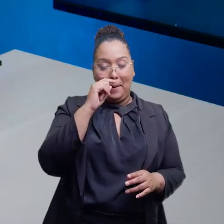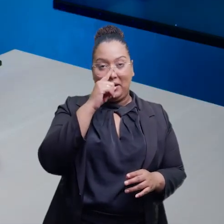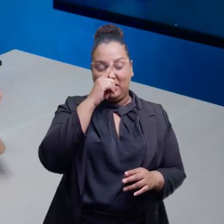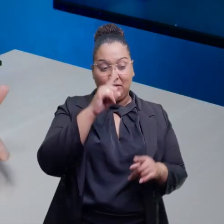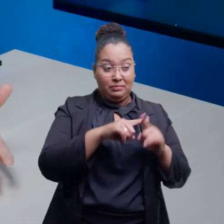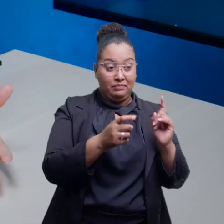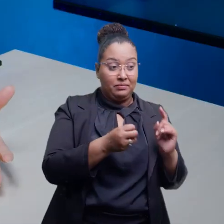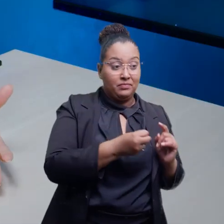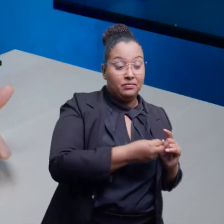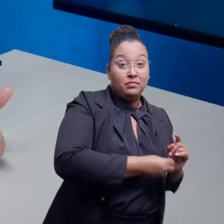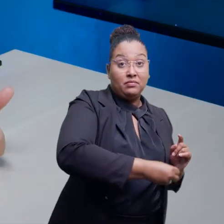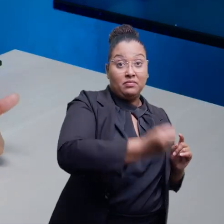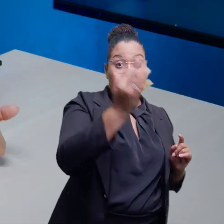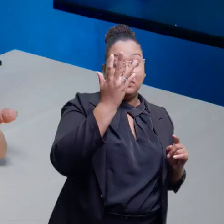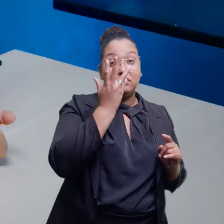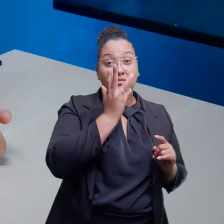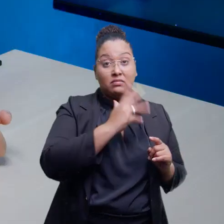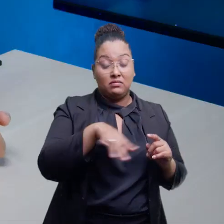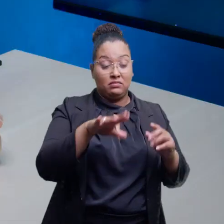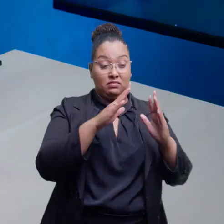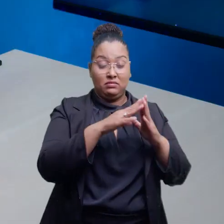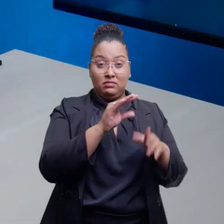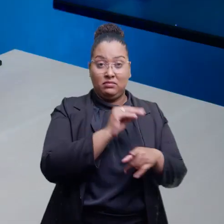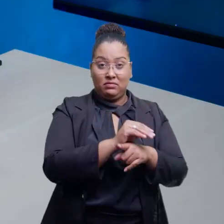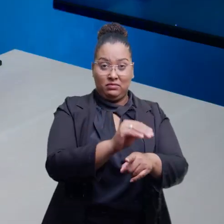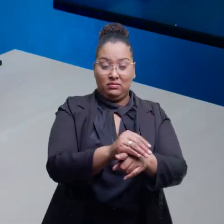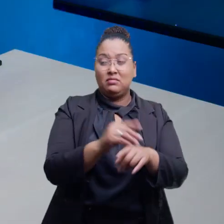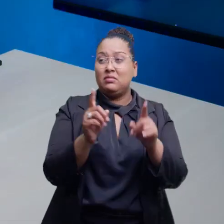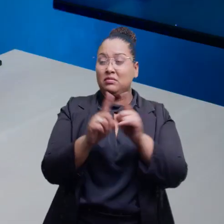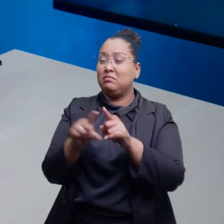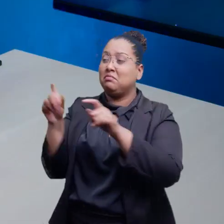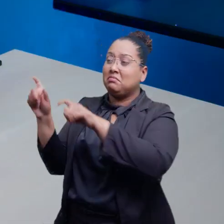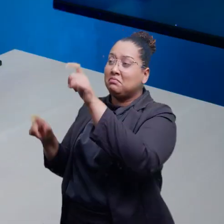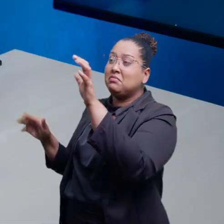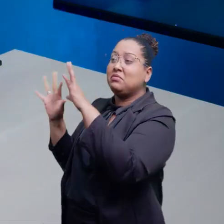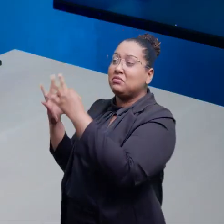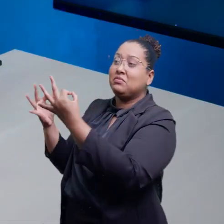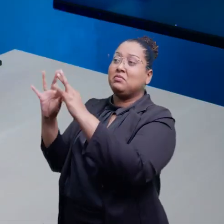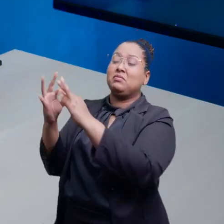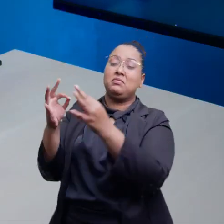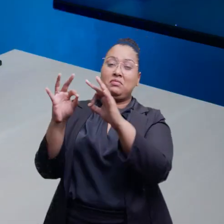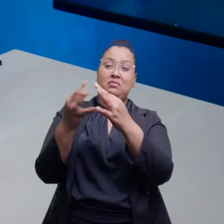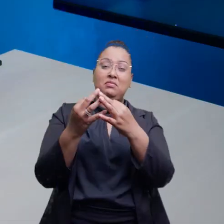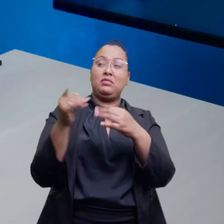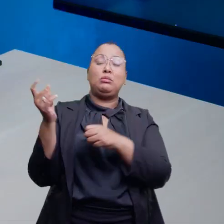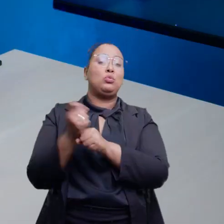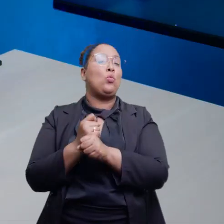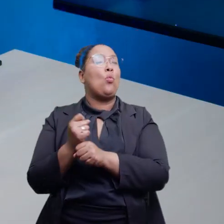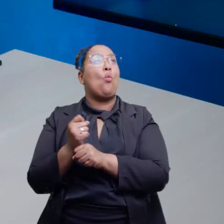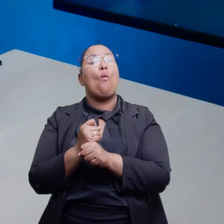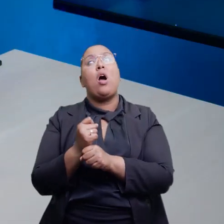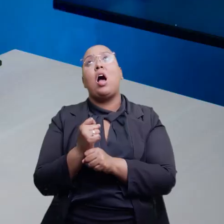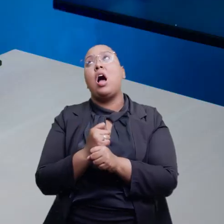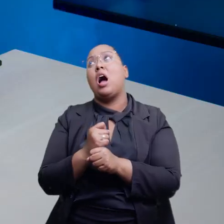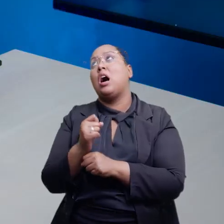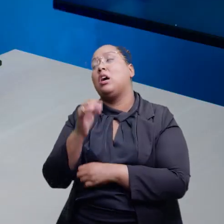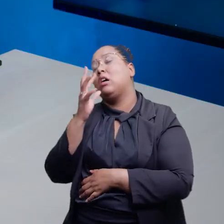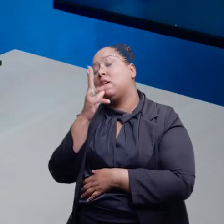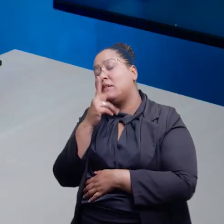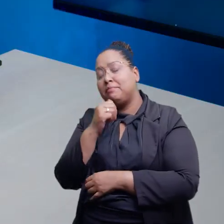a grande quantidade de crianças ainda em instituições de acolhimento e a grande quantidade de casais com interesse de adoção e longos